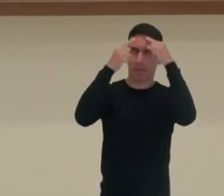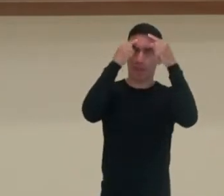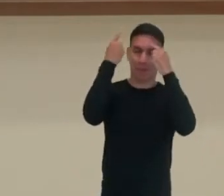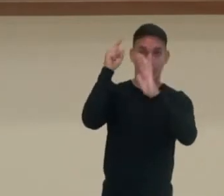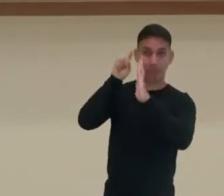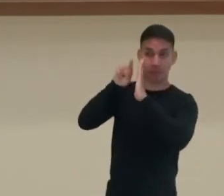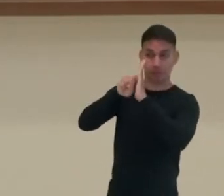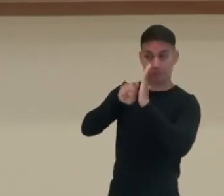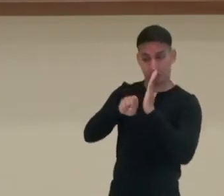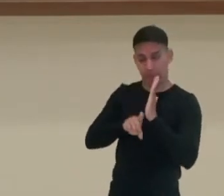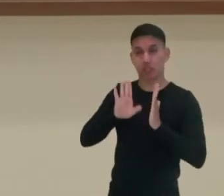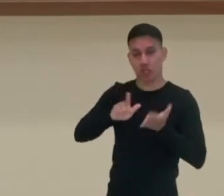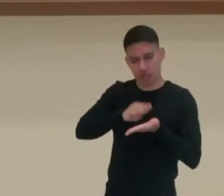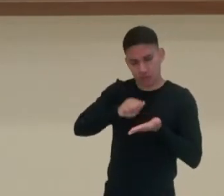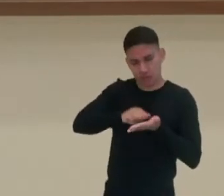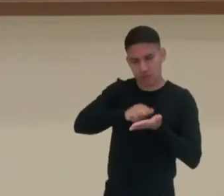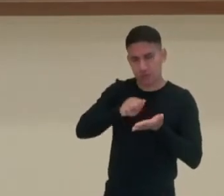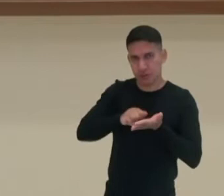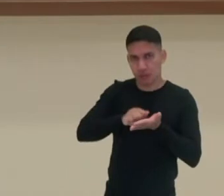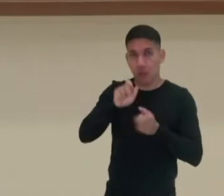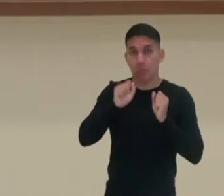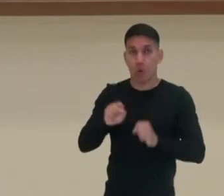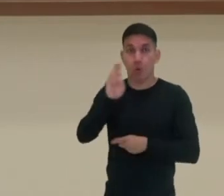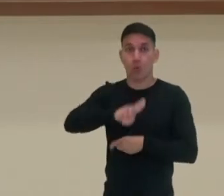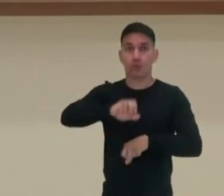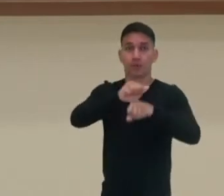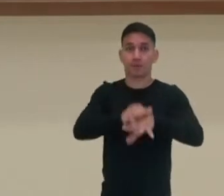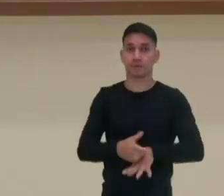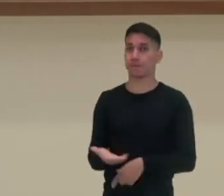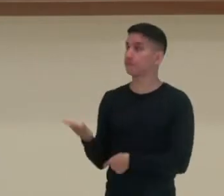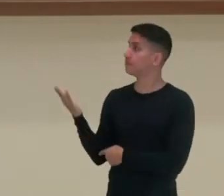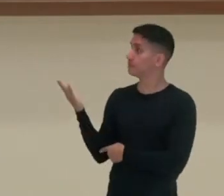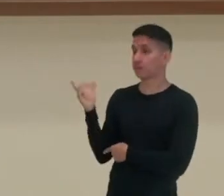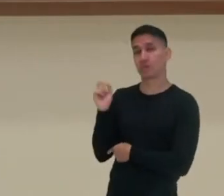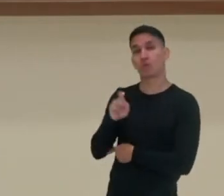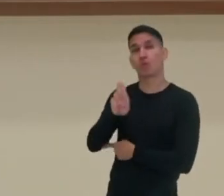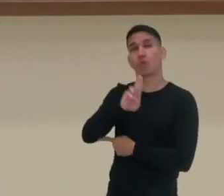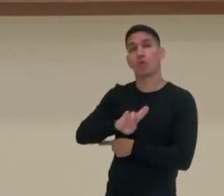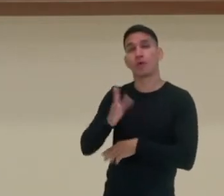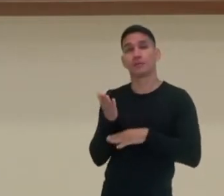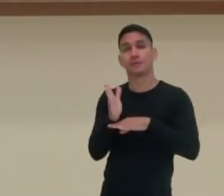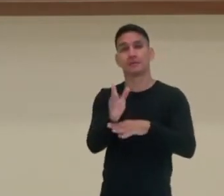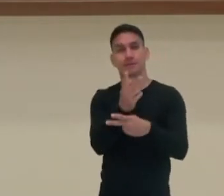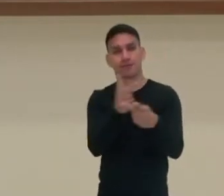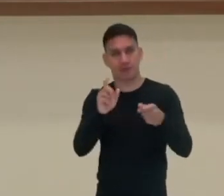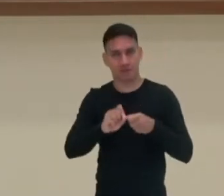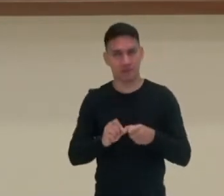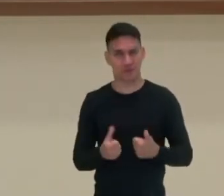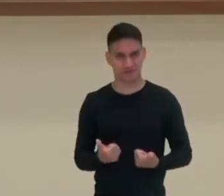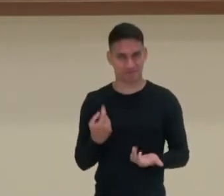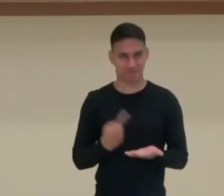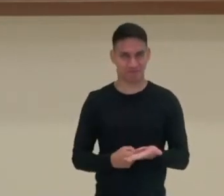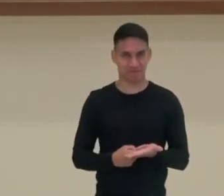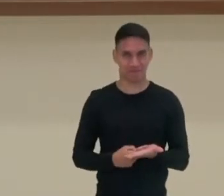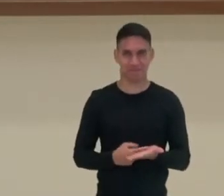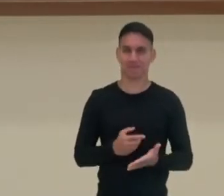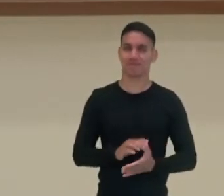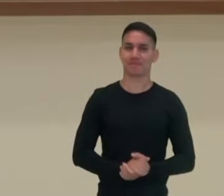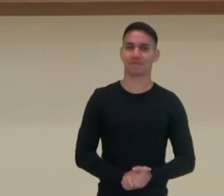perguntas, você pode usar então o Jamboard ou o Padlet para te auxiliar nessa tarefa, combinado?